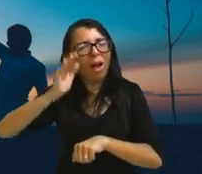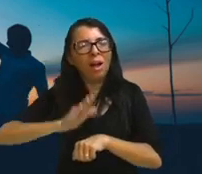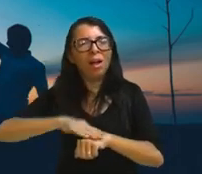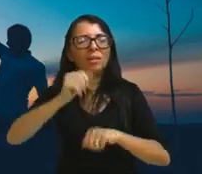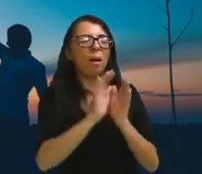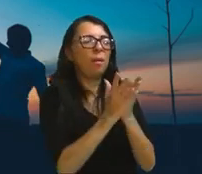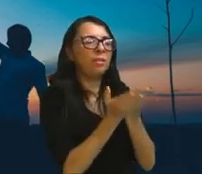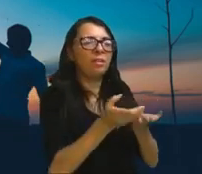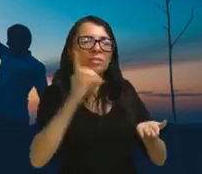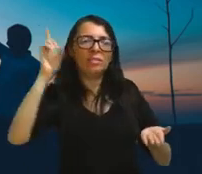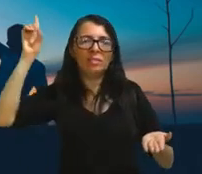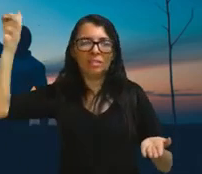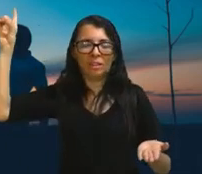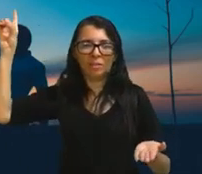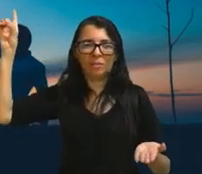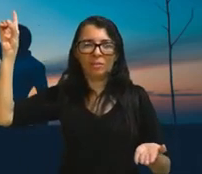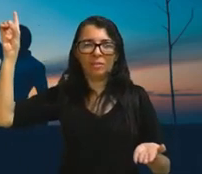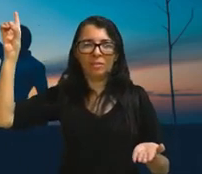fortalecer o seu lar.